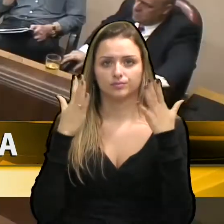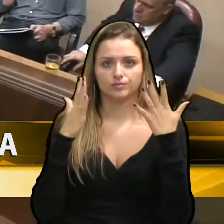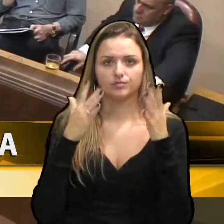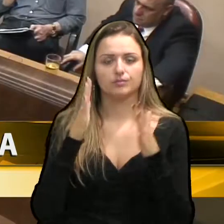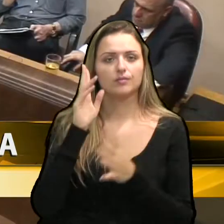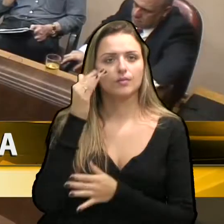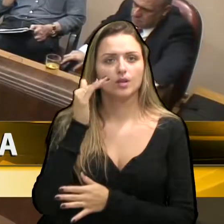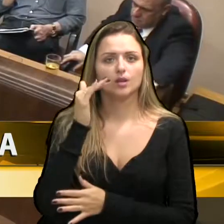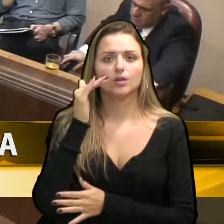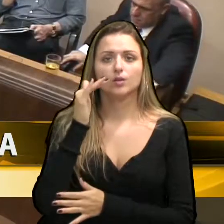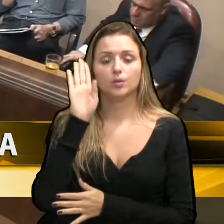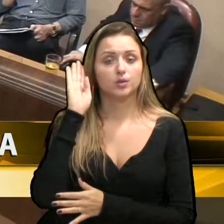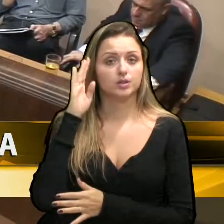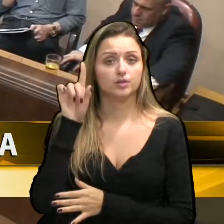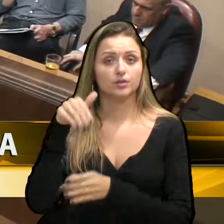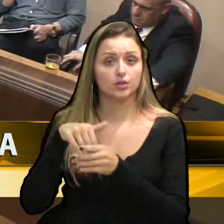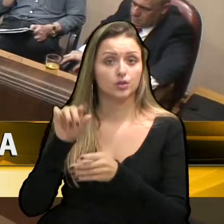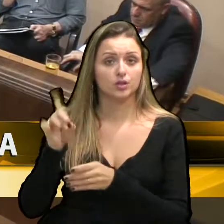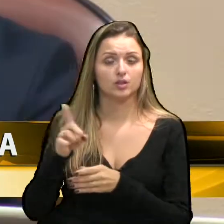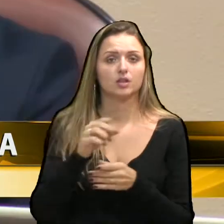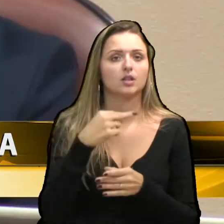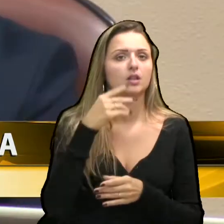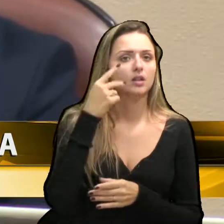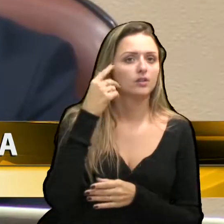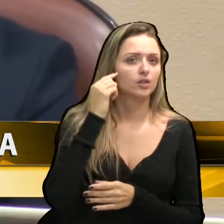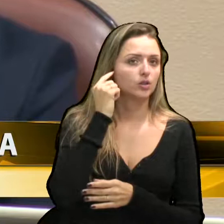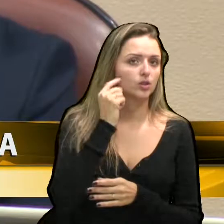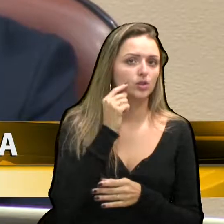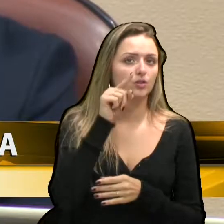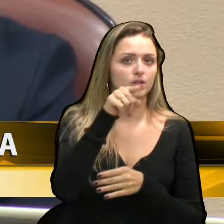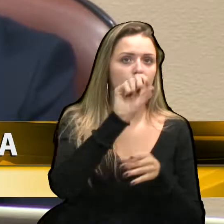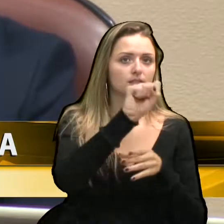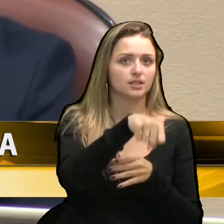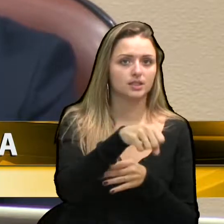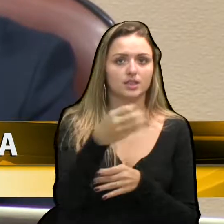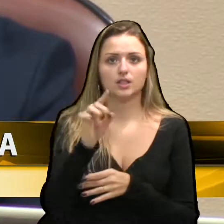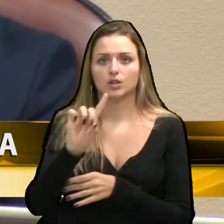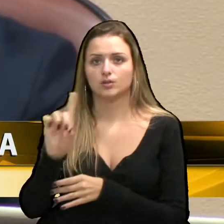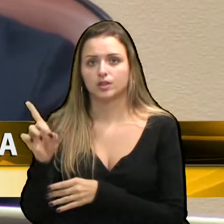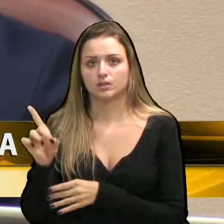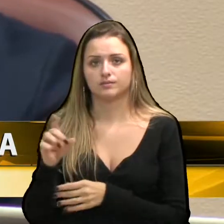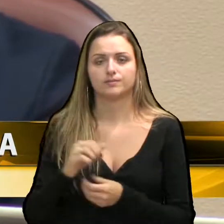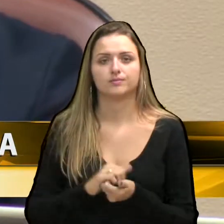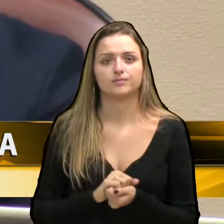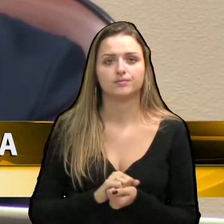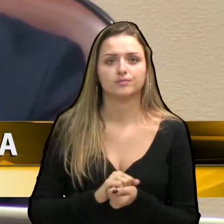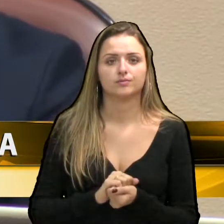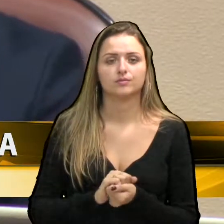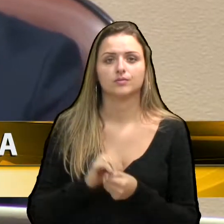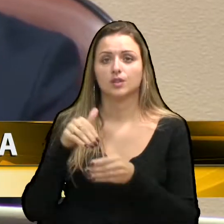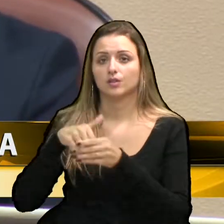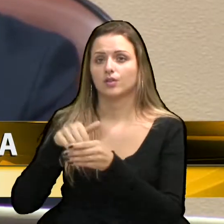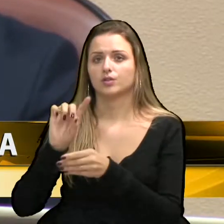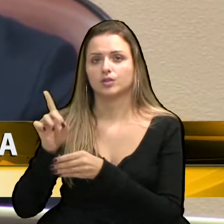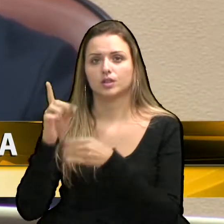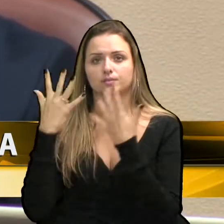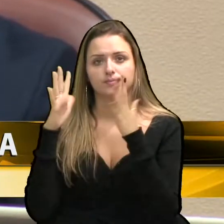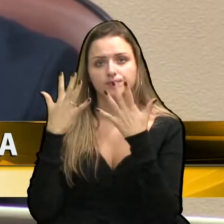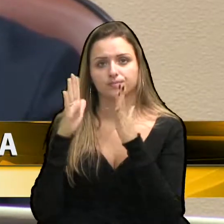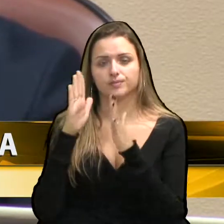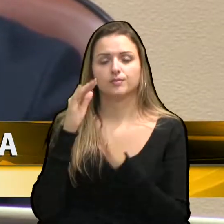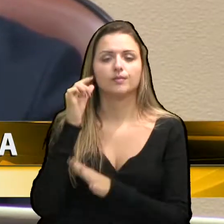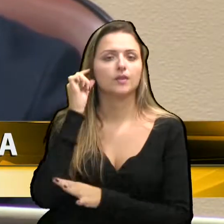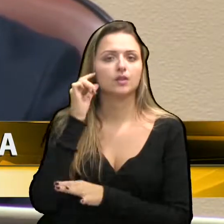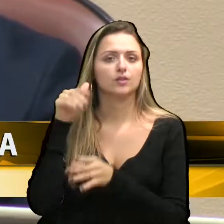Vereador Alceu Tomé votou não. Vereador Arlindo Bandeira, o senhor vota sim ou não? Não. Vereador